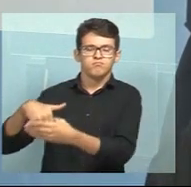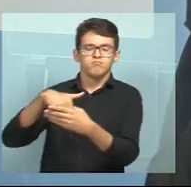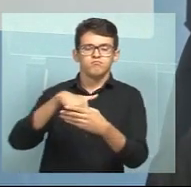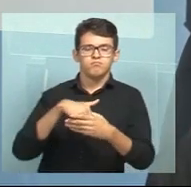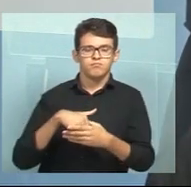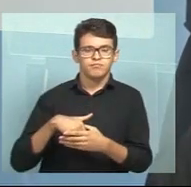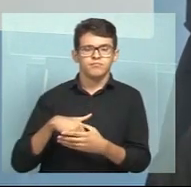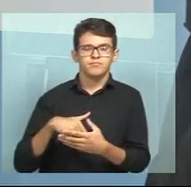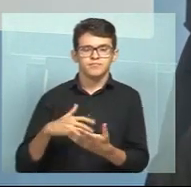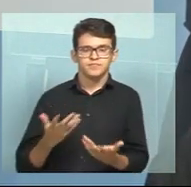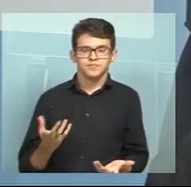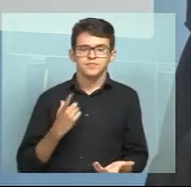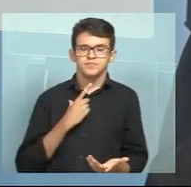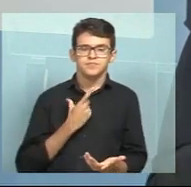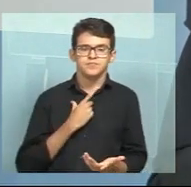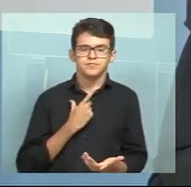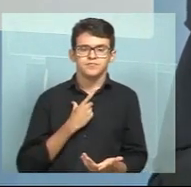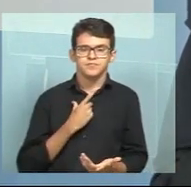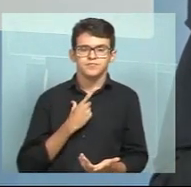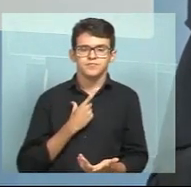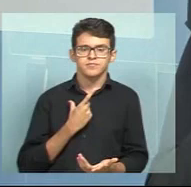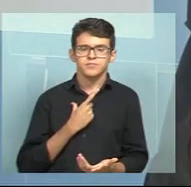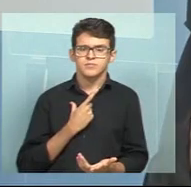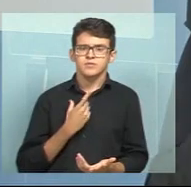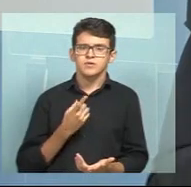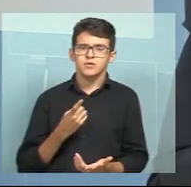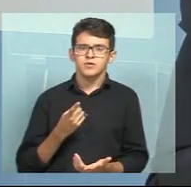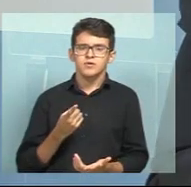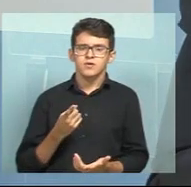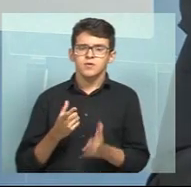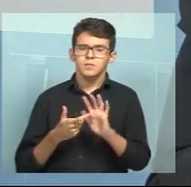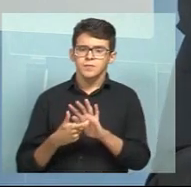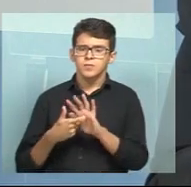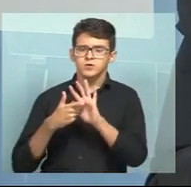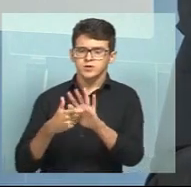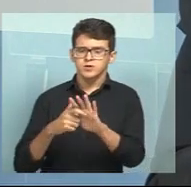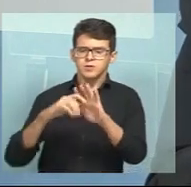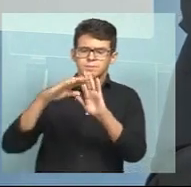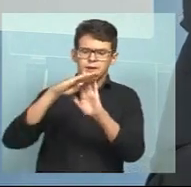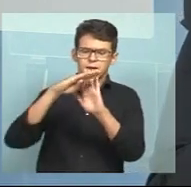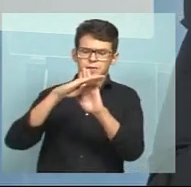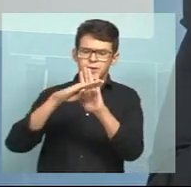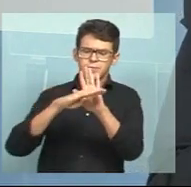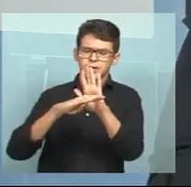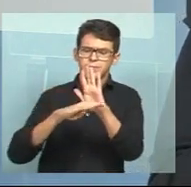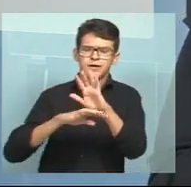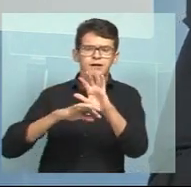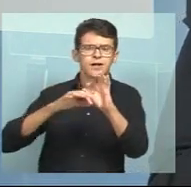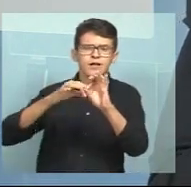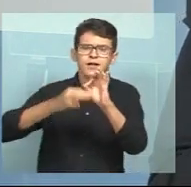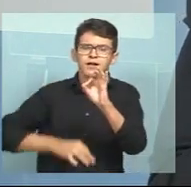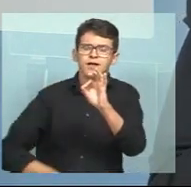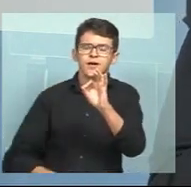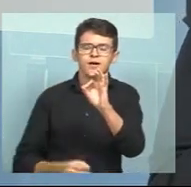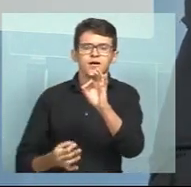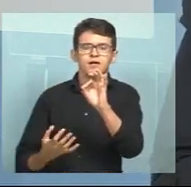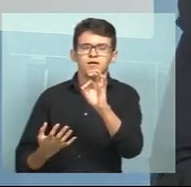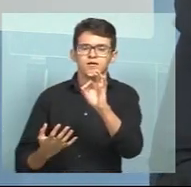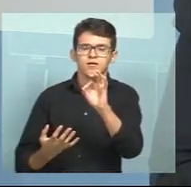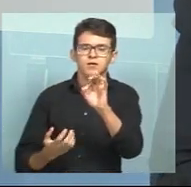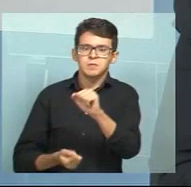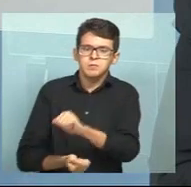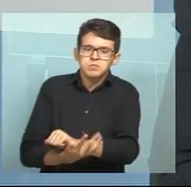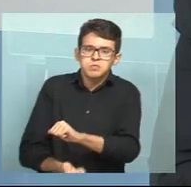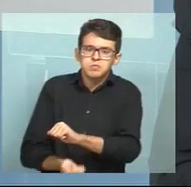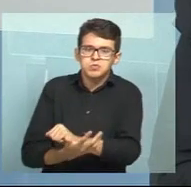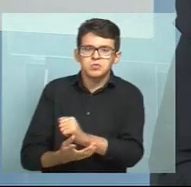até cansativa, expôs tudo que está nos autos do processo. Sem dúvida. Do processo lá que eles julgaram. E mais,